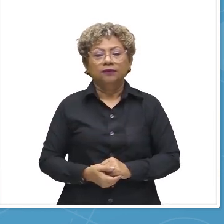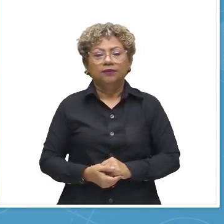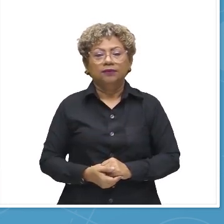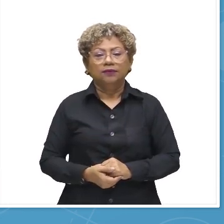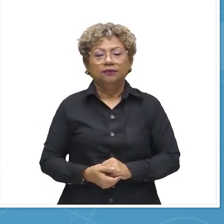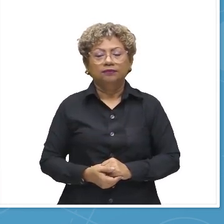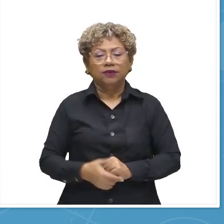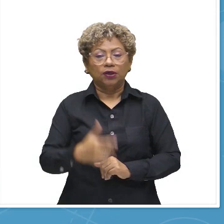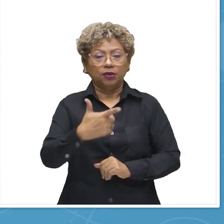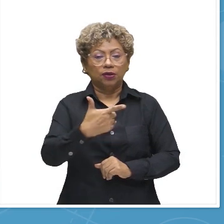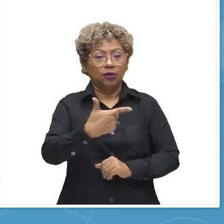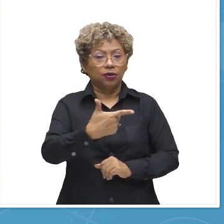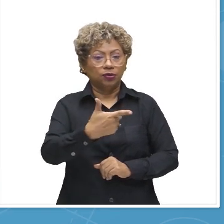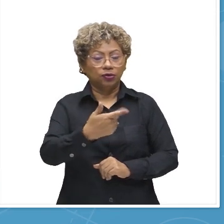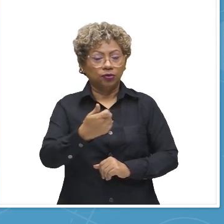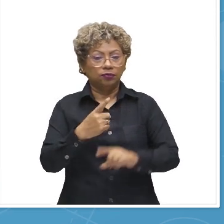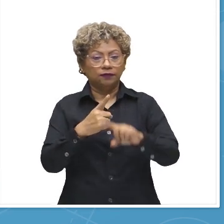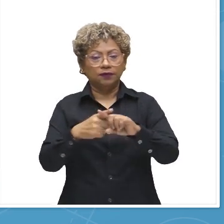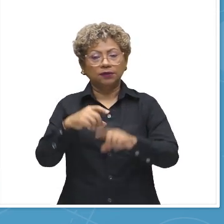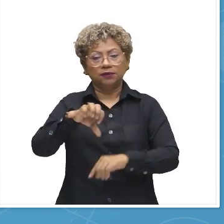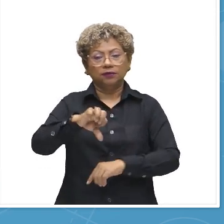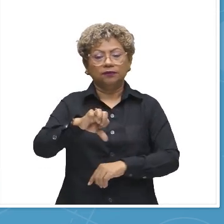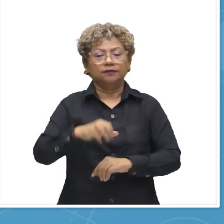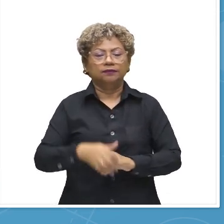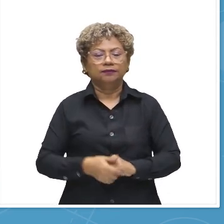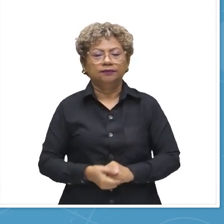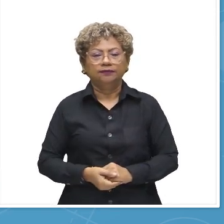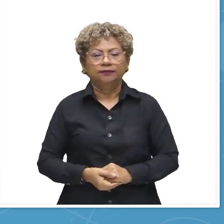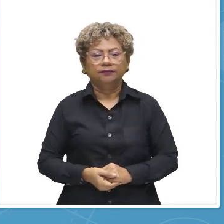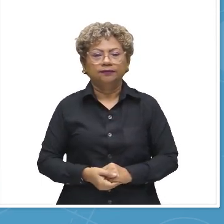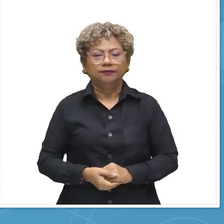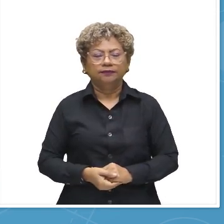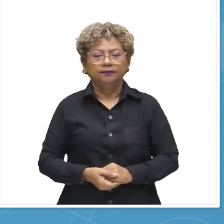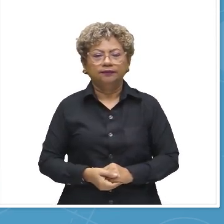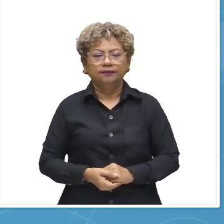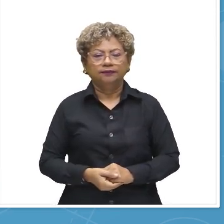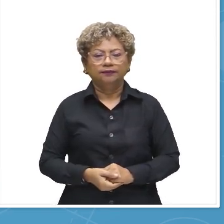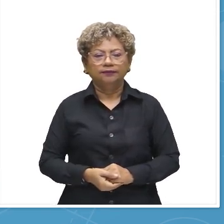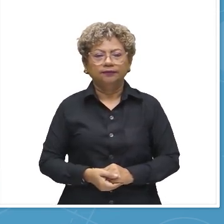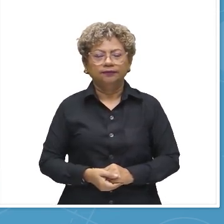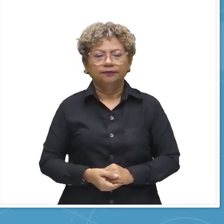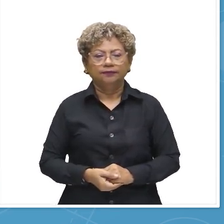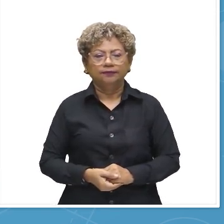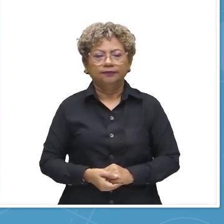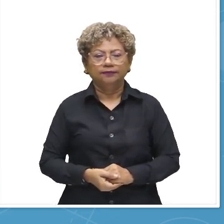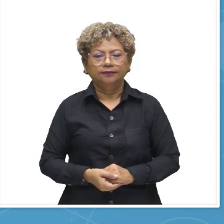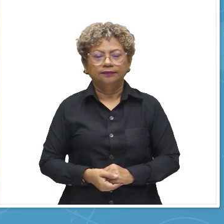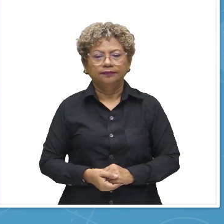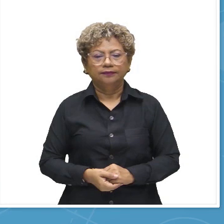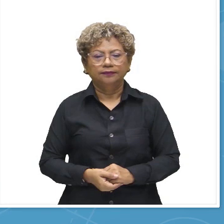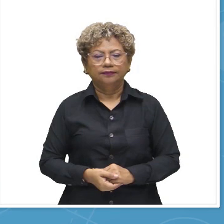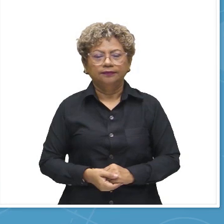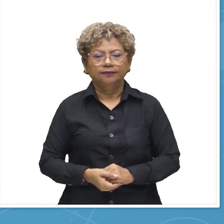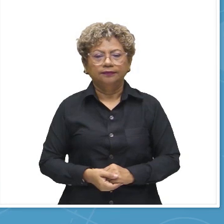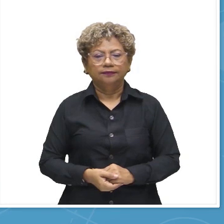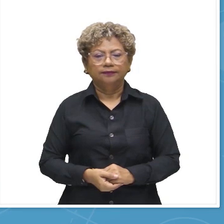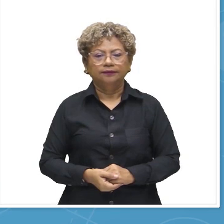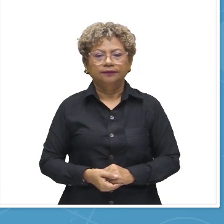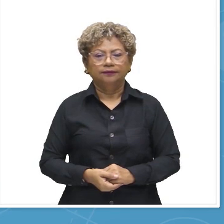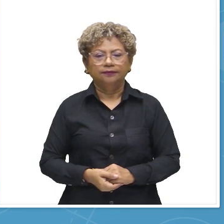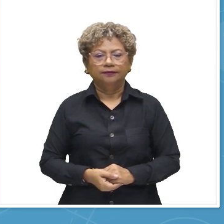vamos multiplicar 12 vezes 9. 2 vezes 9, 18. Vai 1. 9 vezes 1,